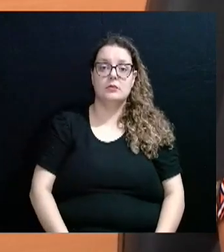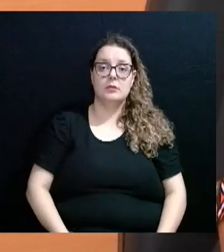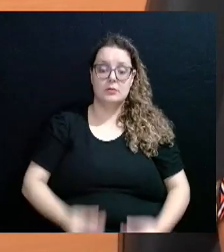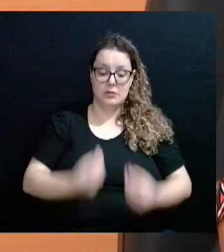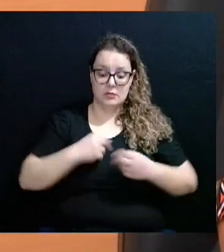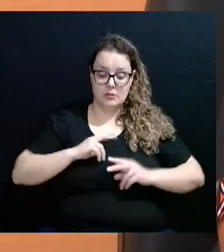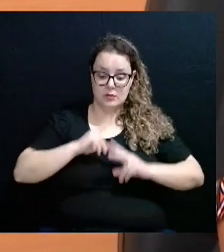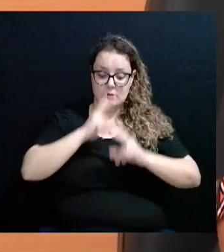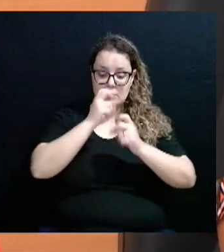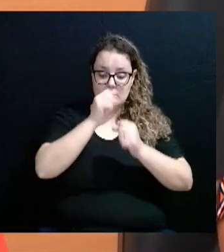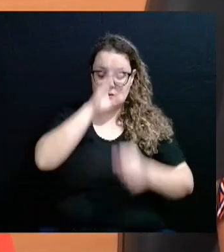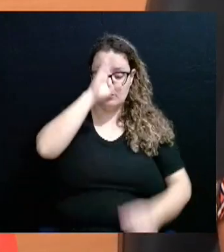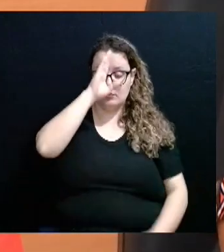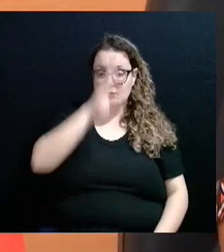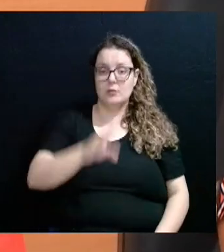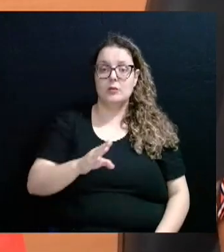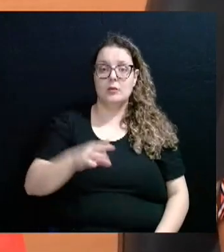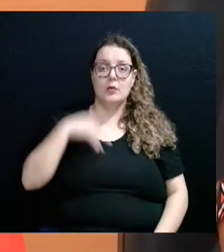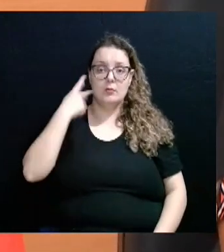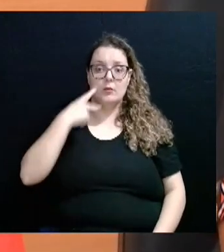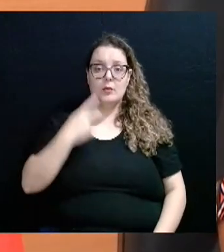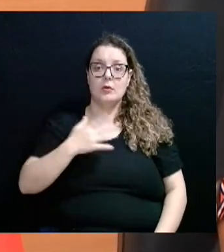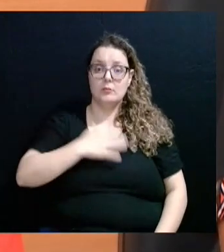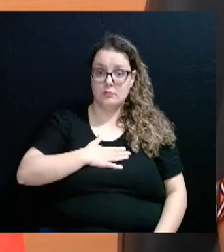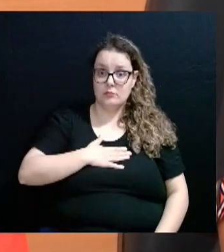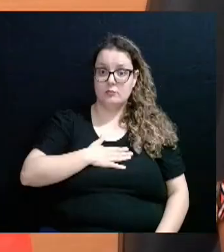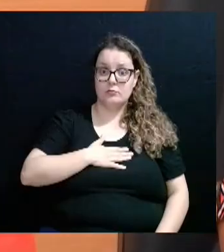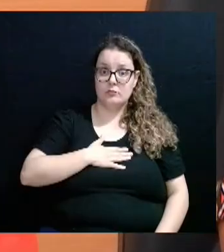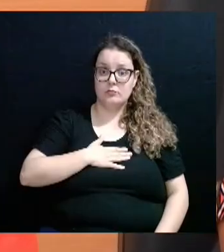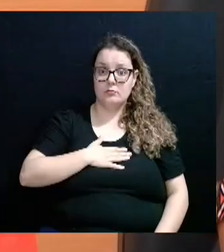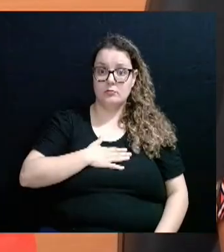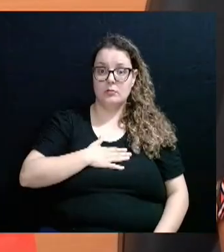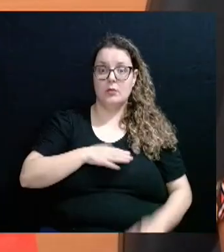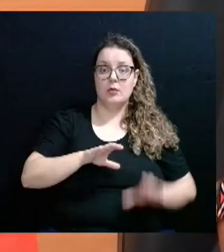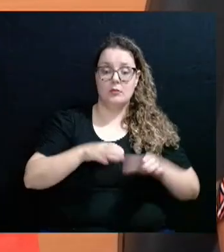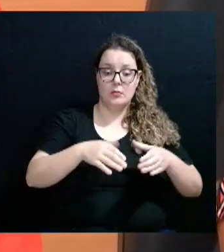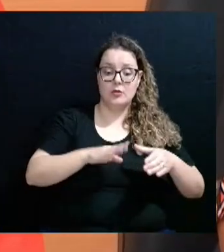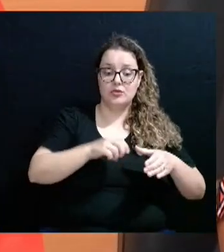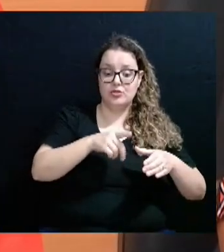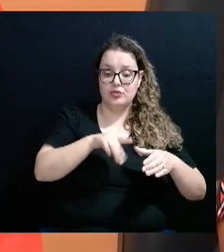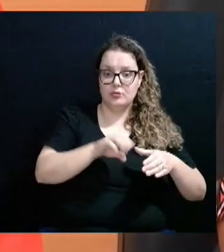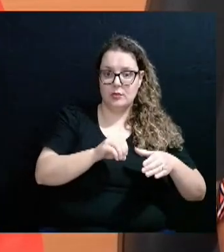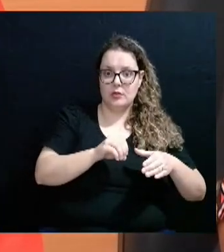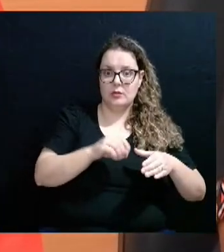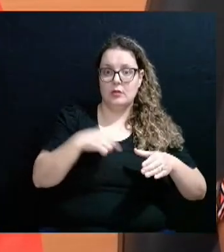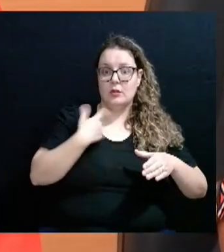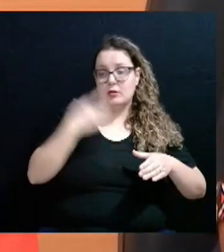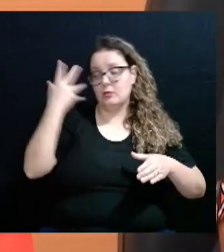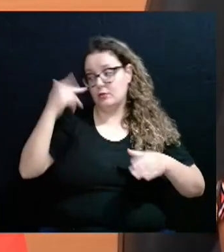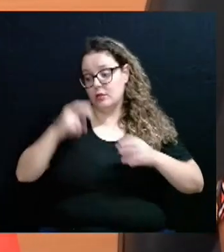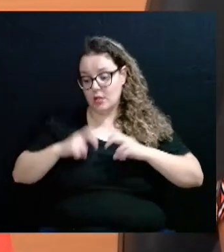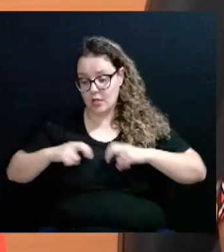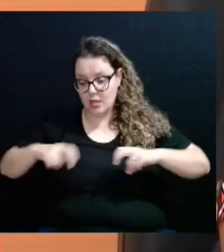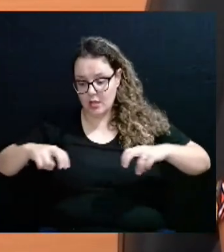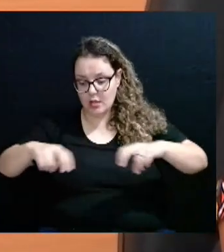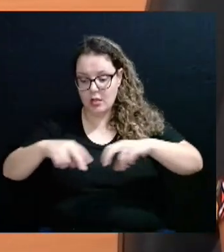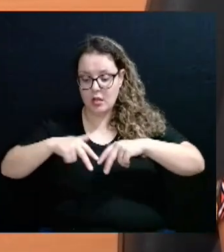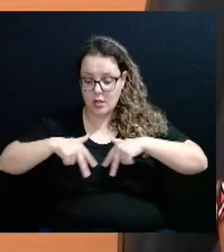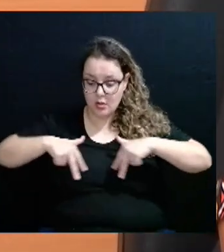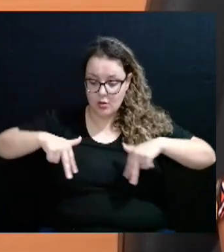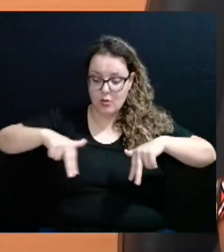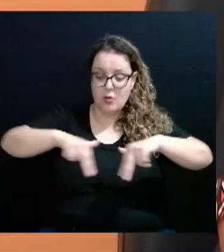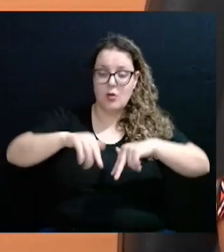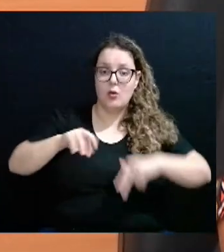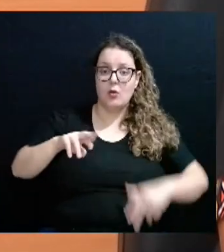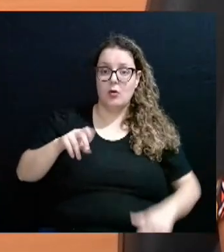principalmente politicamente, porque me fez um ser de bando, né? A nossa filosofia é a roda, né? A nossa filosofia é a oralidade,